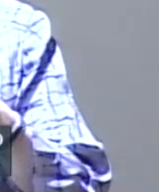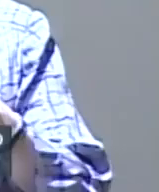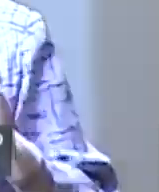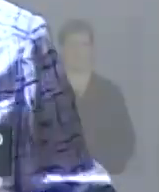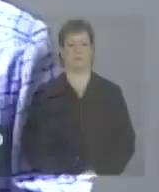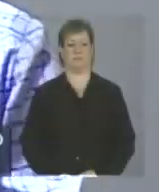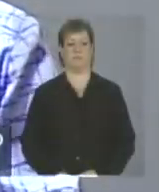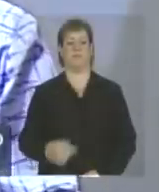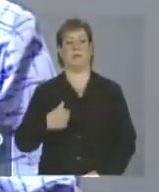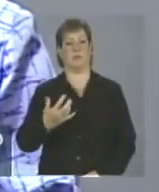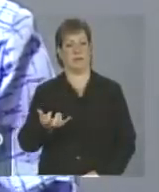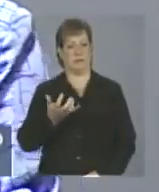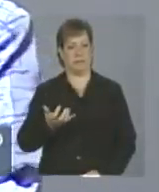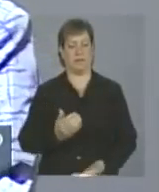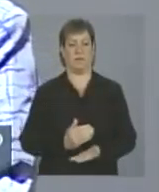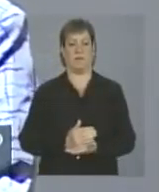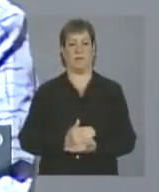queria iniciar